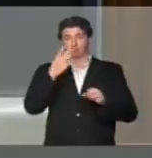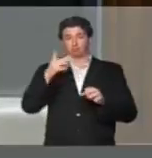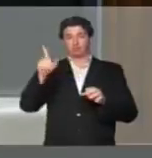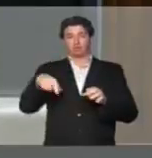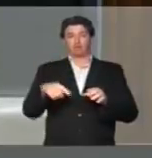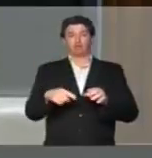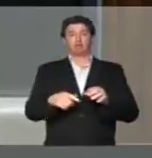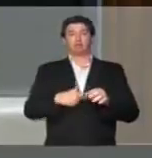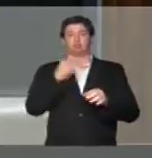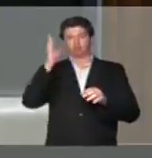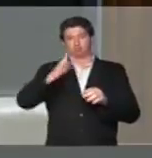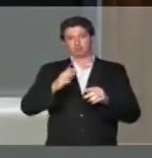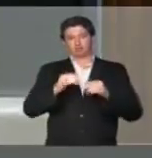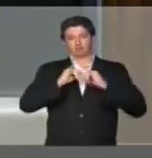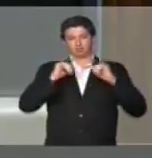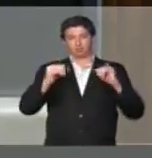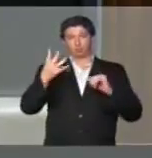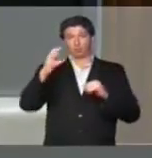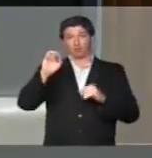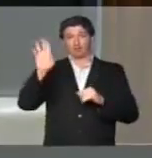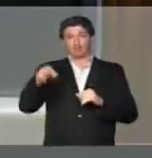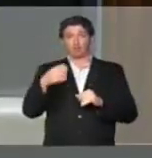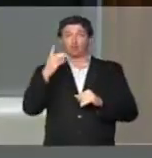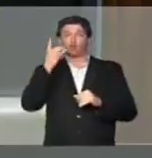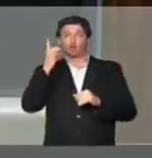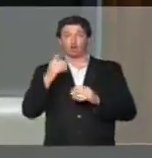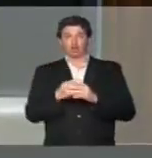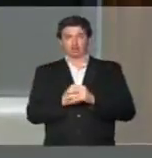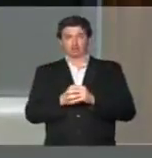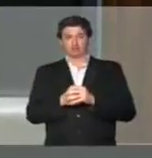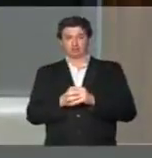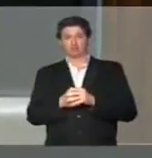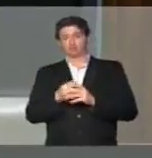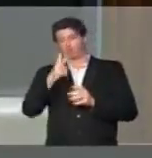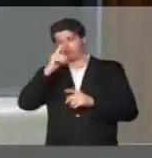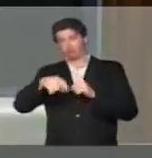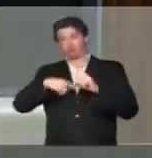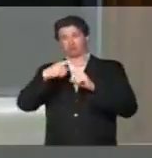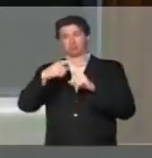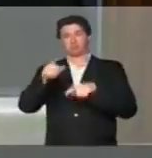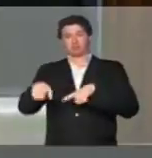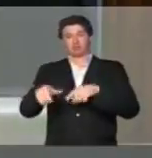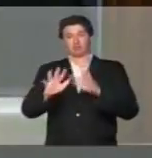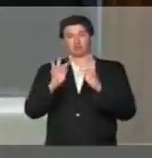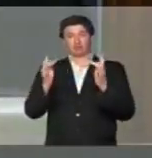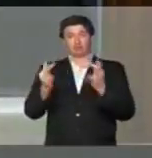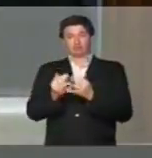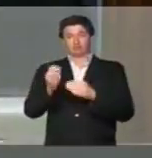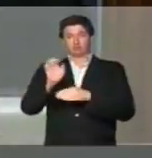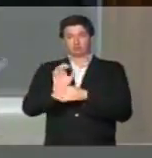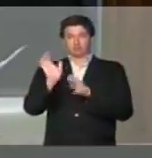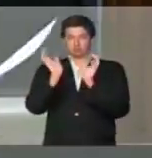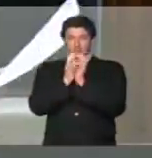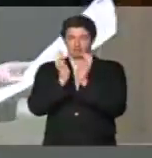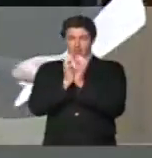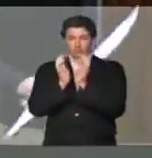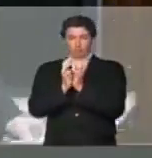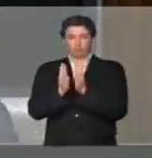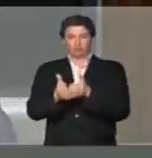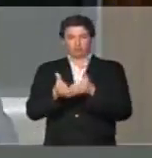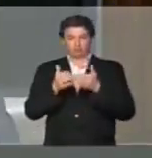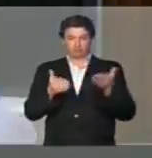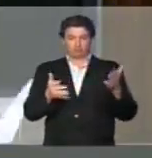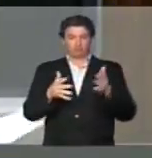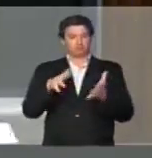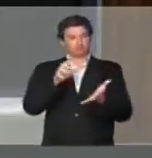trata de 40 milhões de dólares para o fortalecimento da agricultura familiar no estado de Pernambuco. Eu vou pedir que